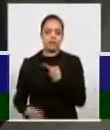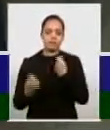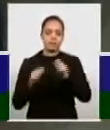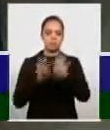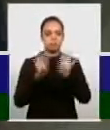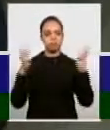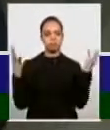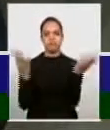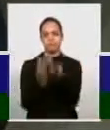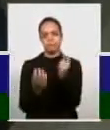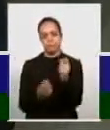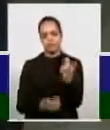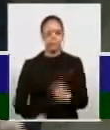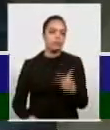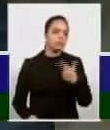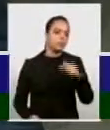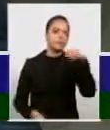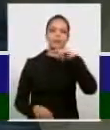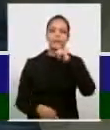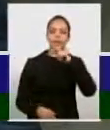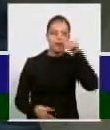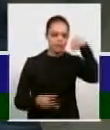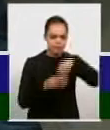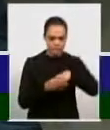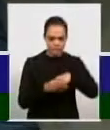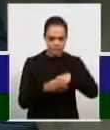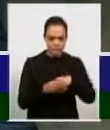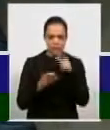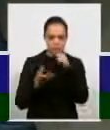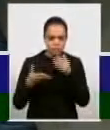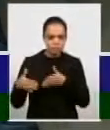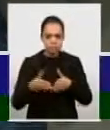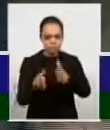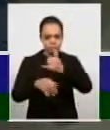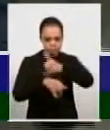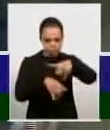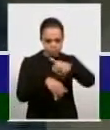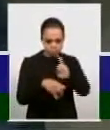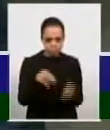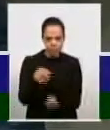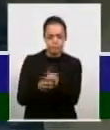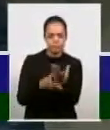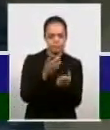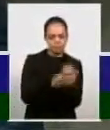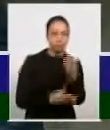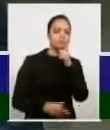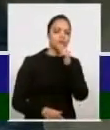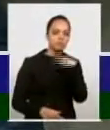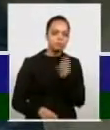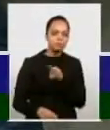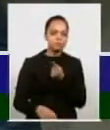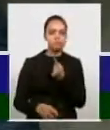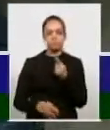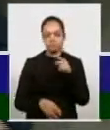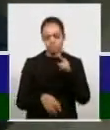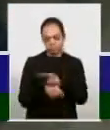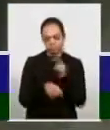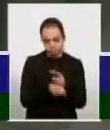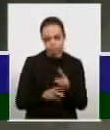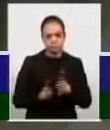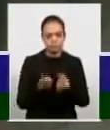ali agora para que não vá adentro do, córrego, do óleo ali, as nascentes ali, que a gente preserva aquilo ali. E no